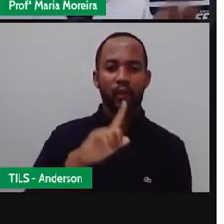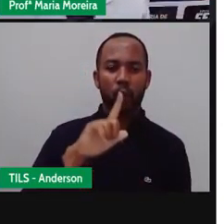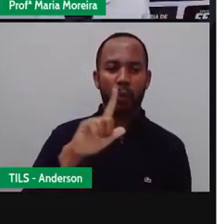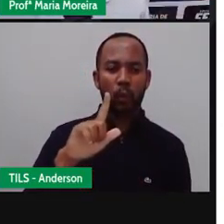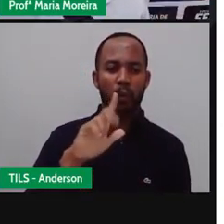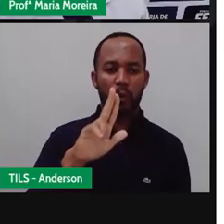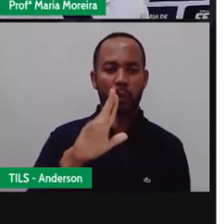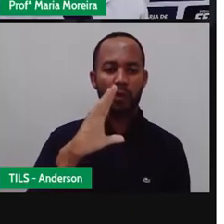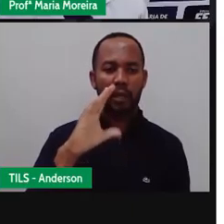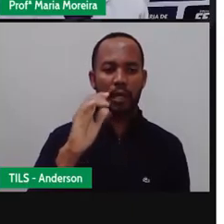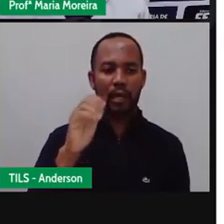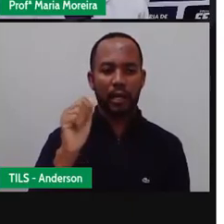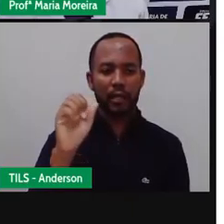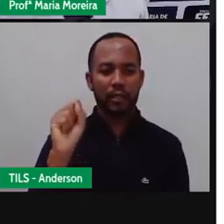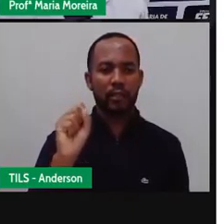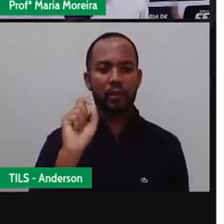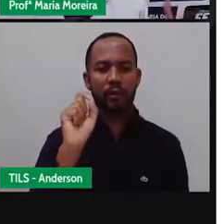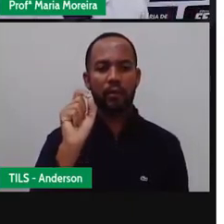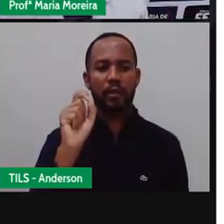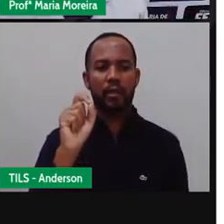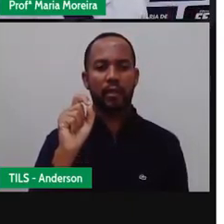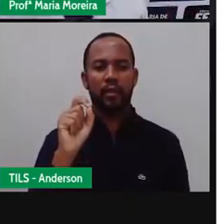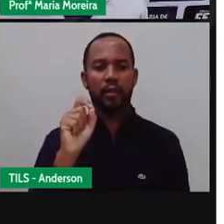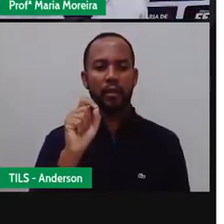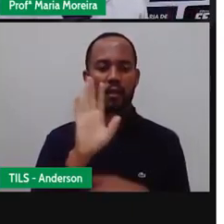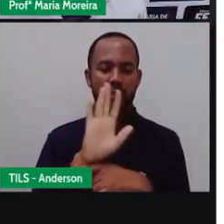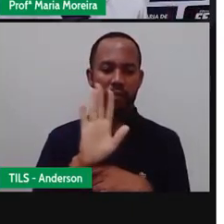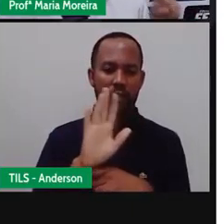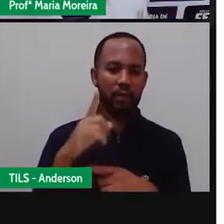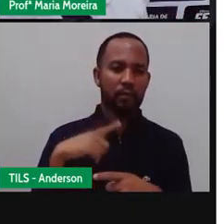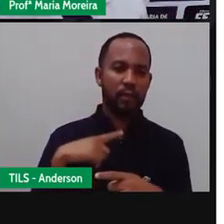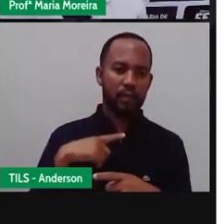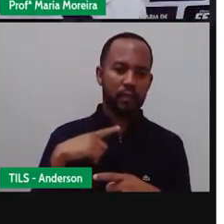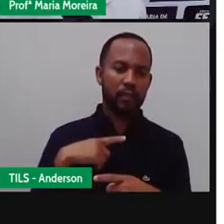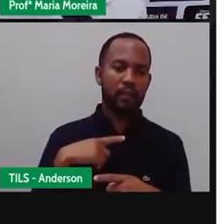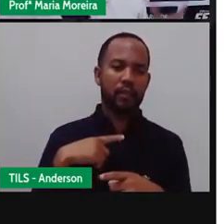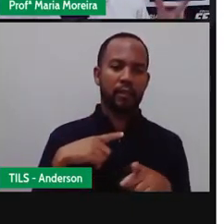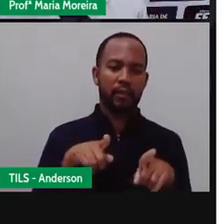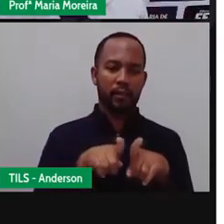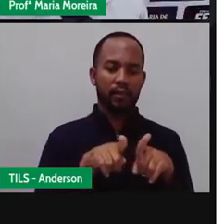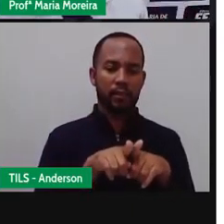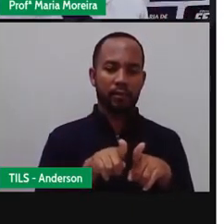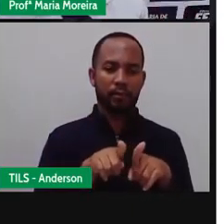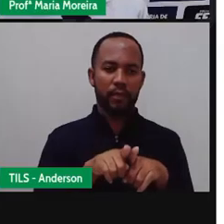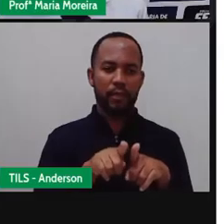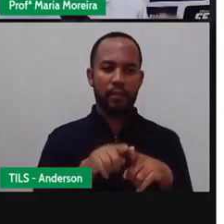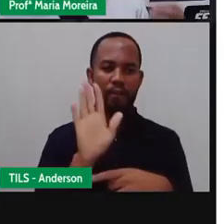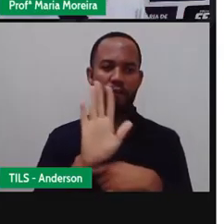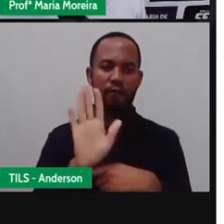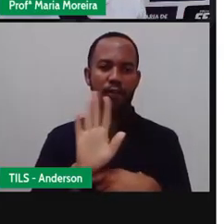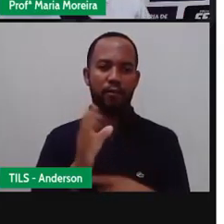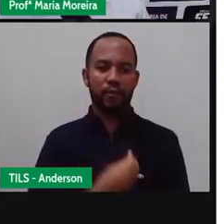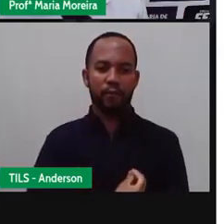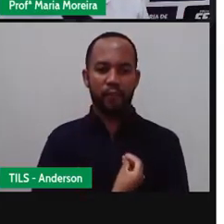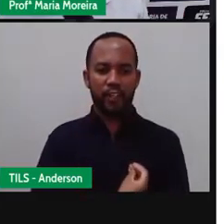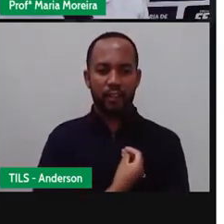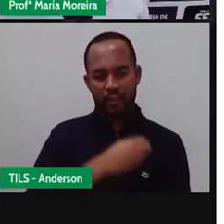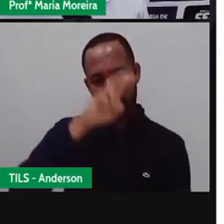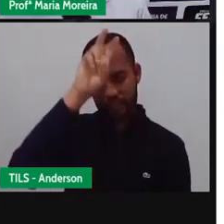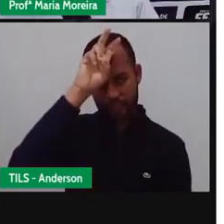podem buscar lá no YouTube, né, isso, e Vida de Inseto também, que é bem bacana, que vocês podem pesquisar e